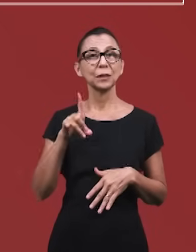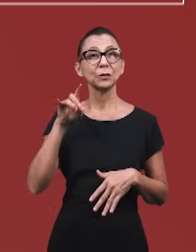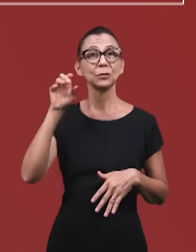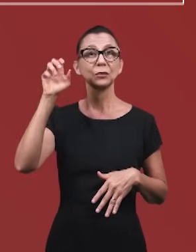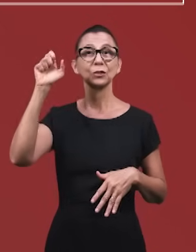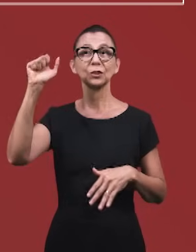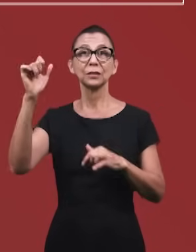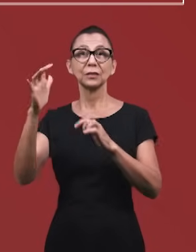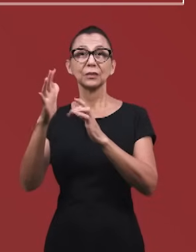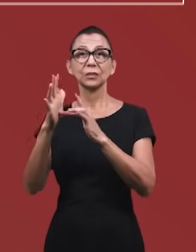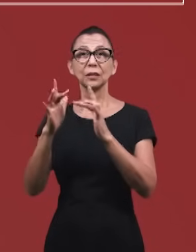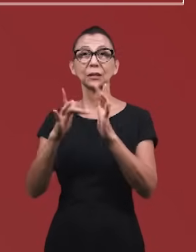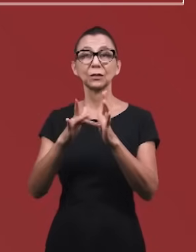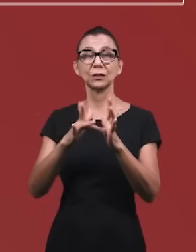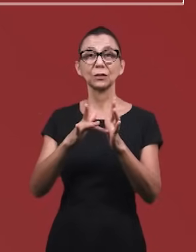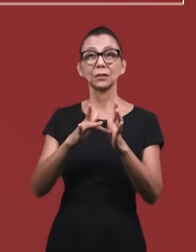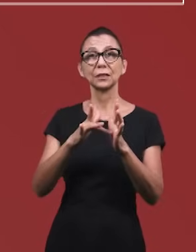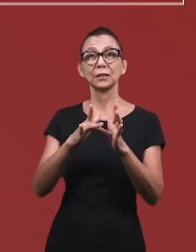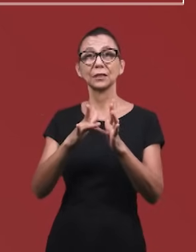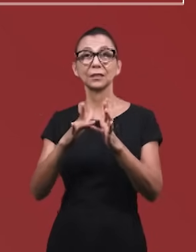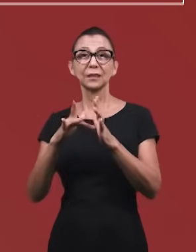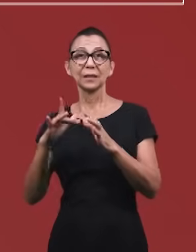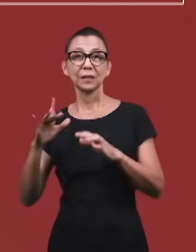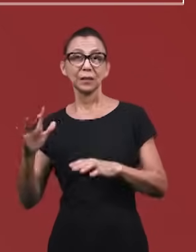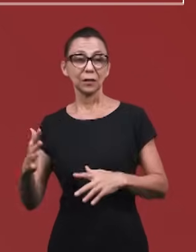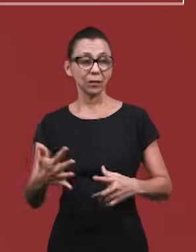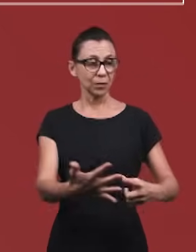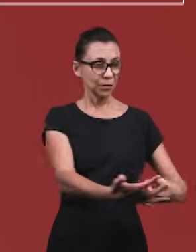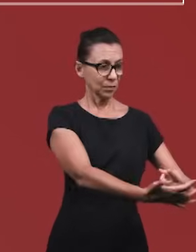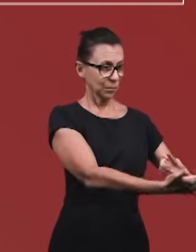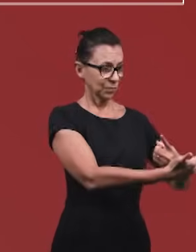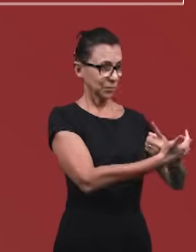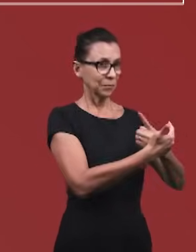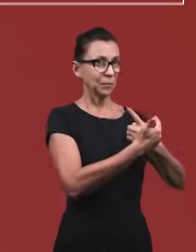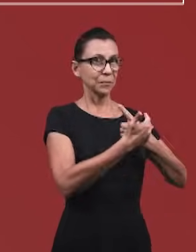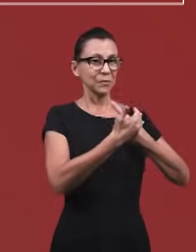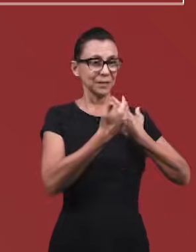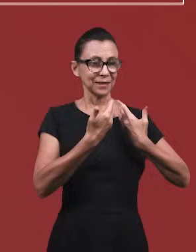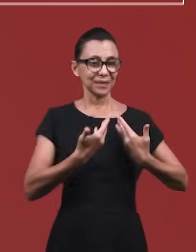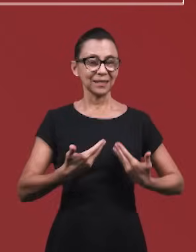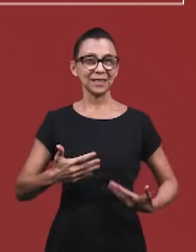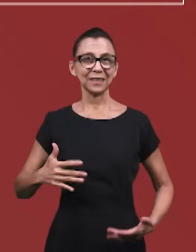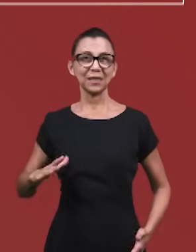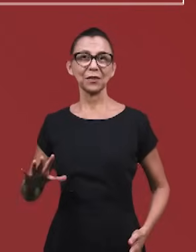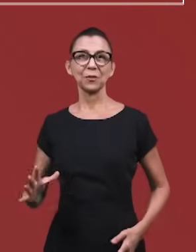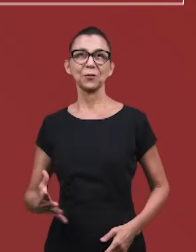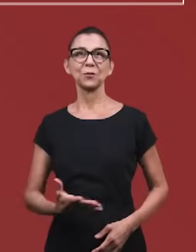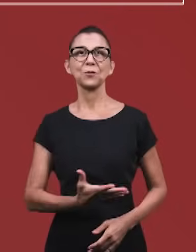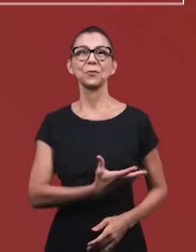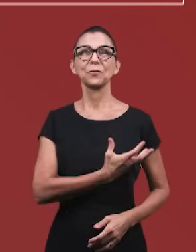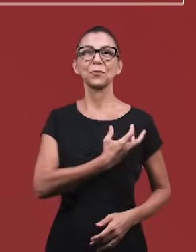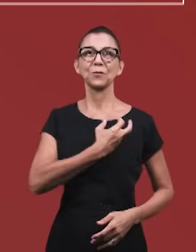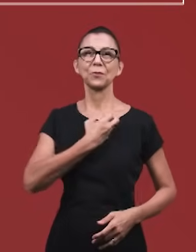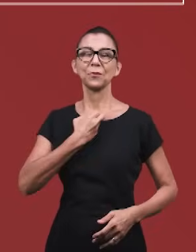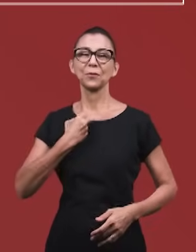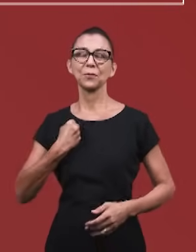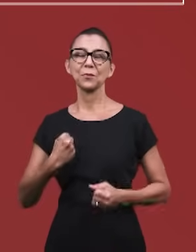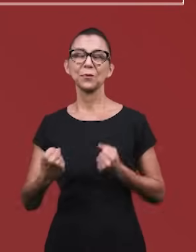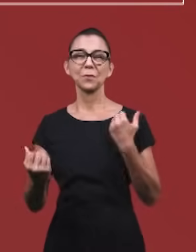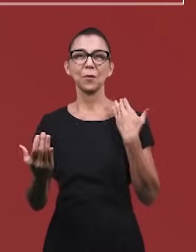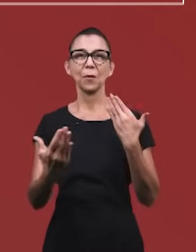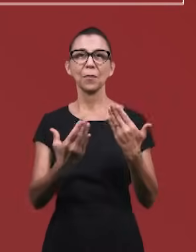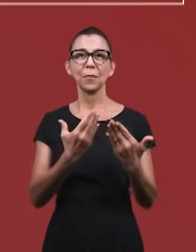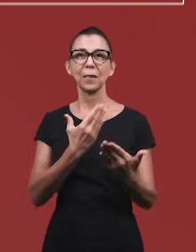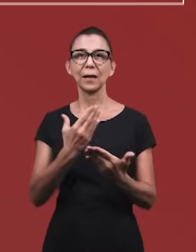Salvador me achou. Tal como a flor que no jardim